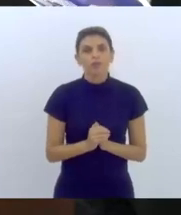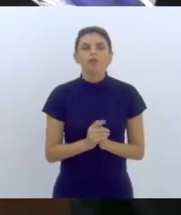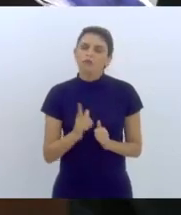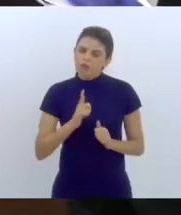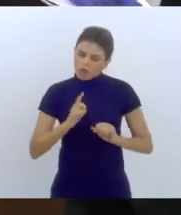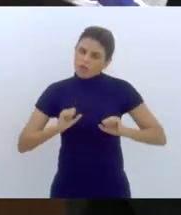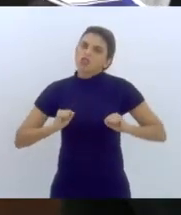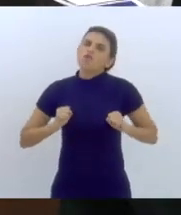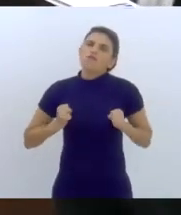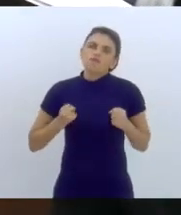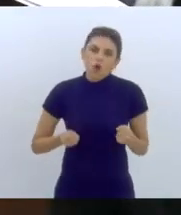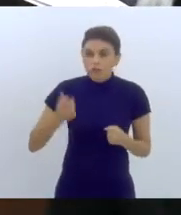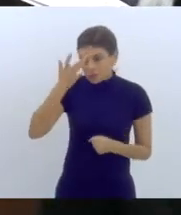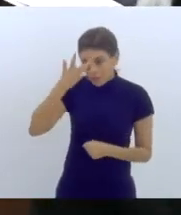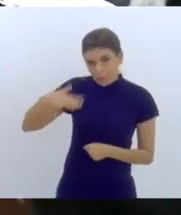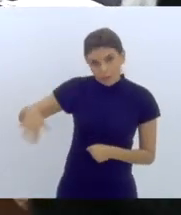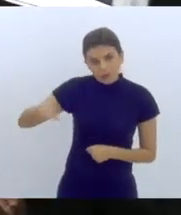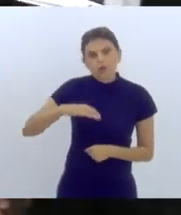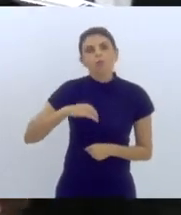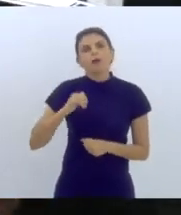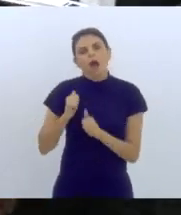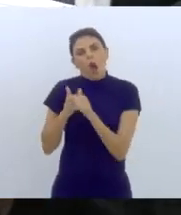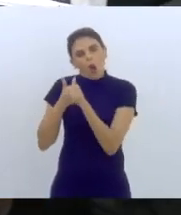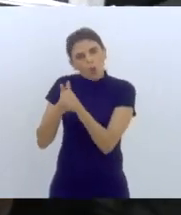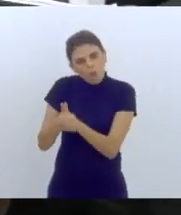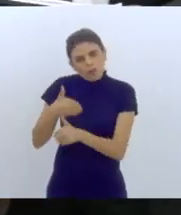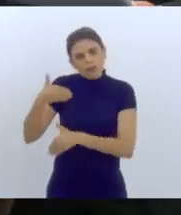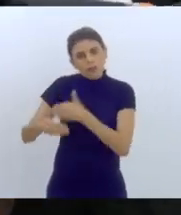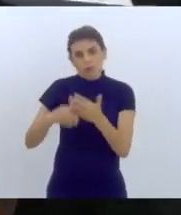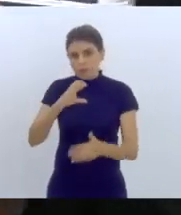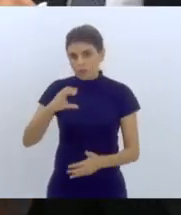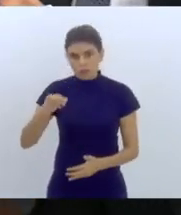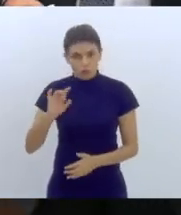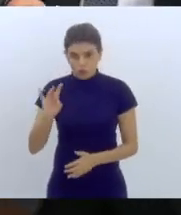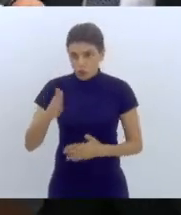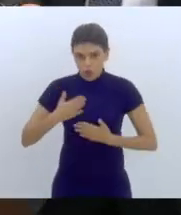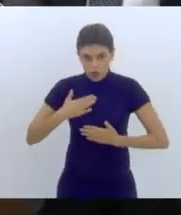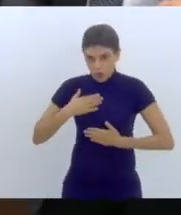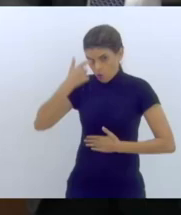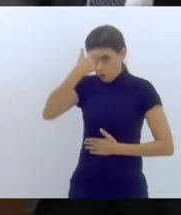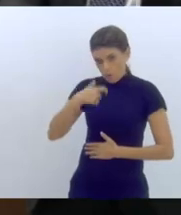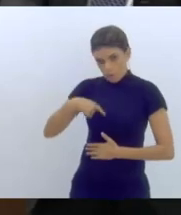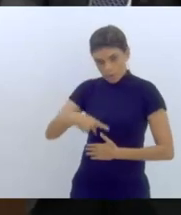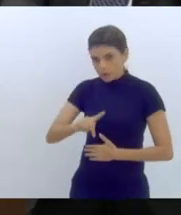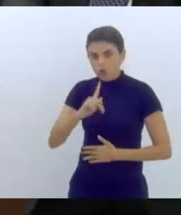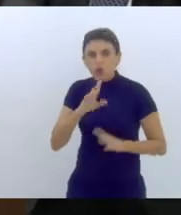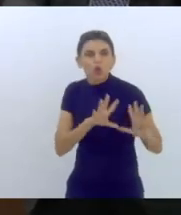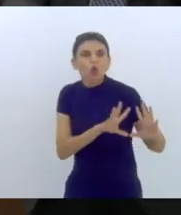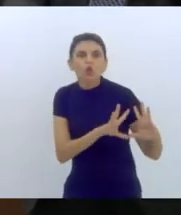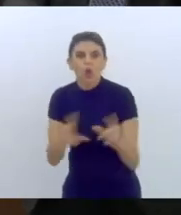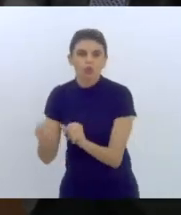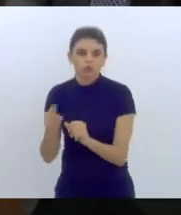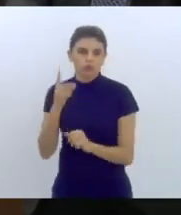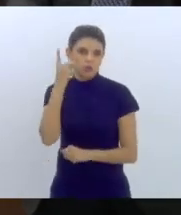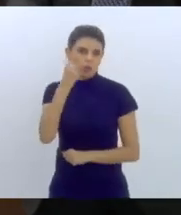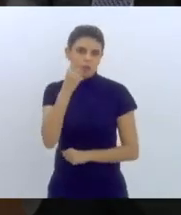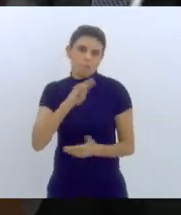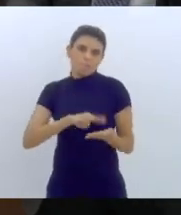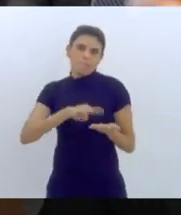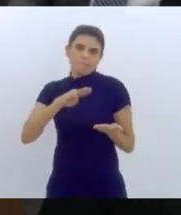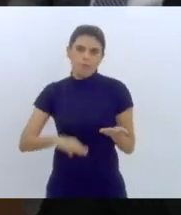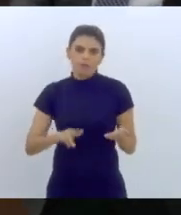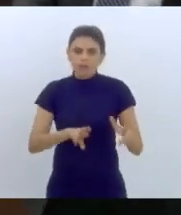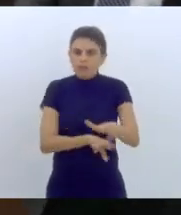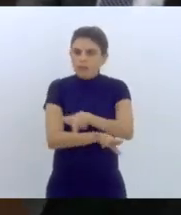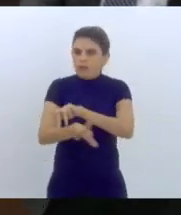todos aqueles que têm acompanhado o trabalho da CCJ, não só meu na presidência, não, de todos os deputados membros, que são de